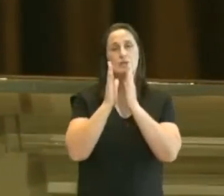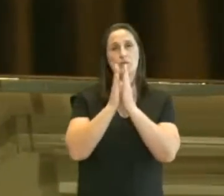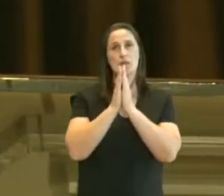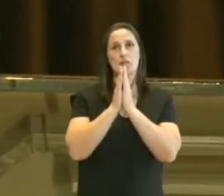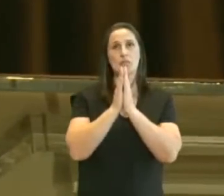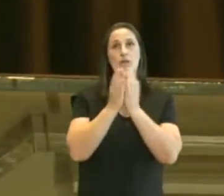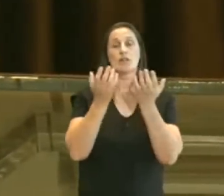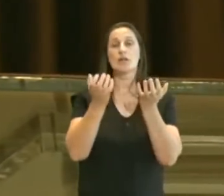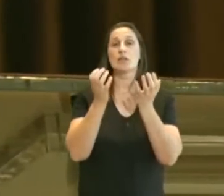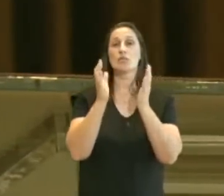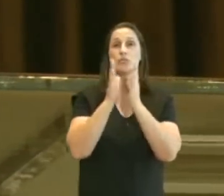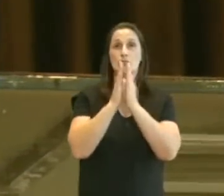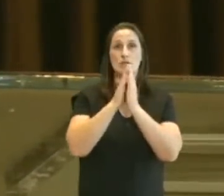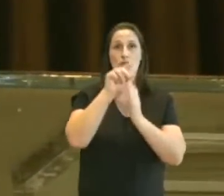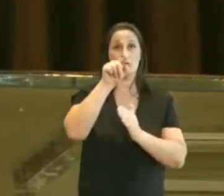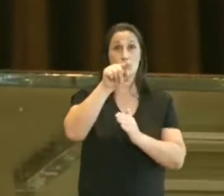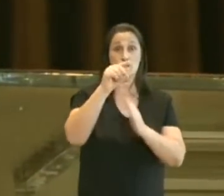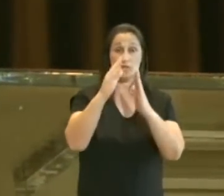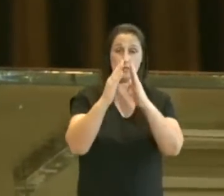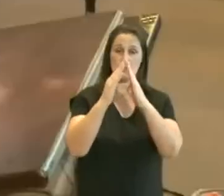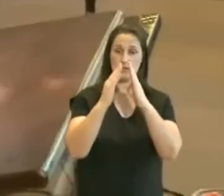está em casa,